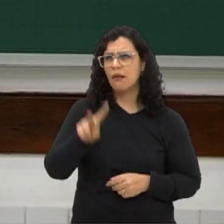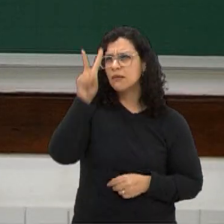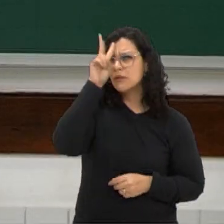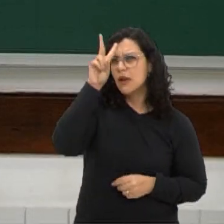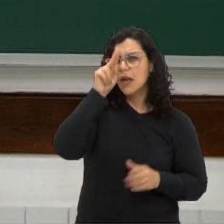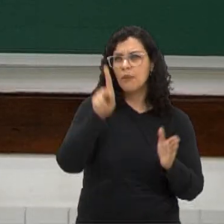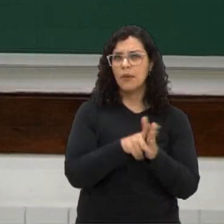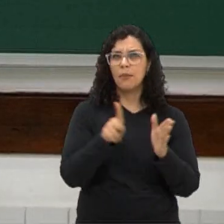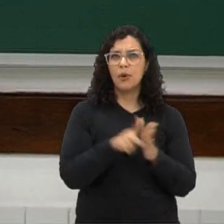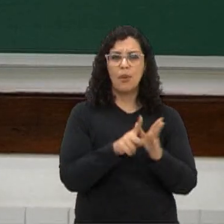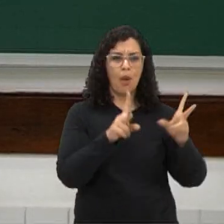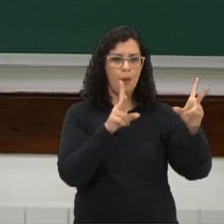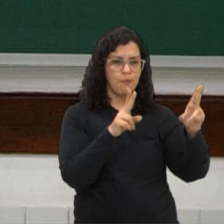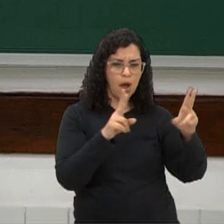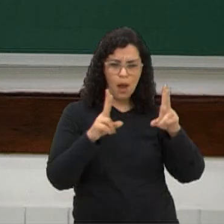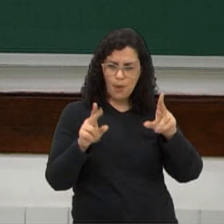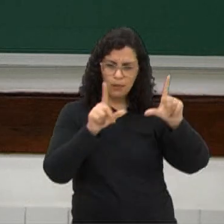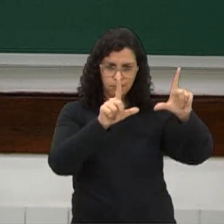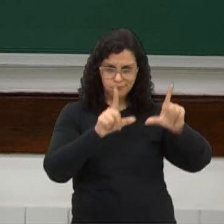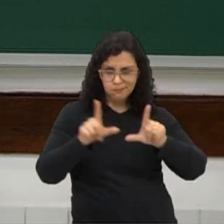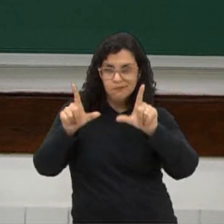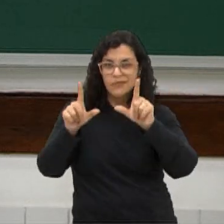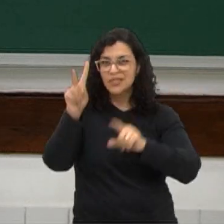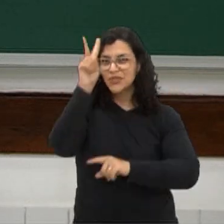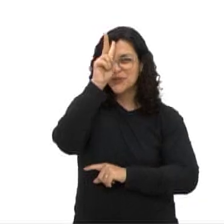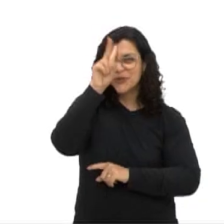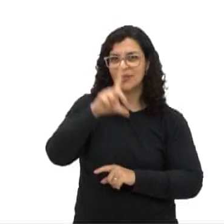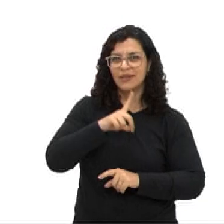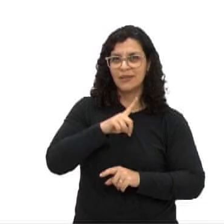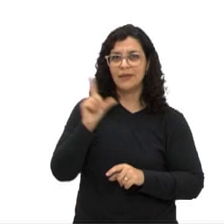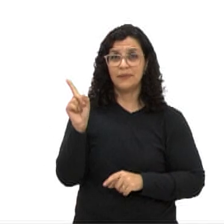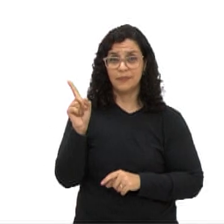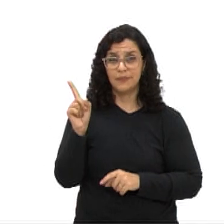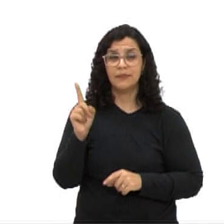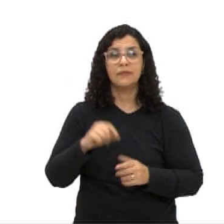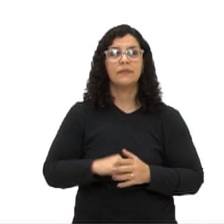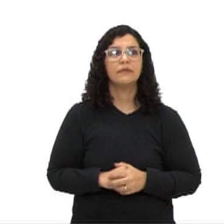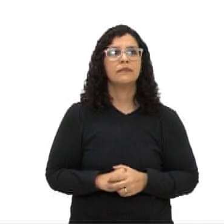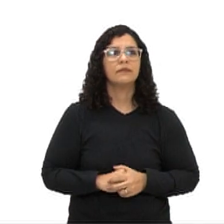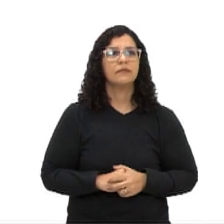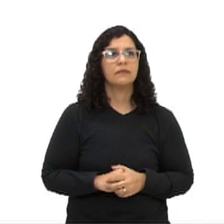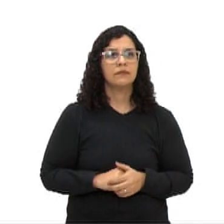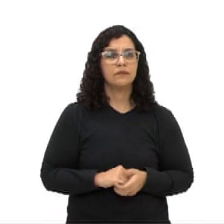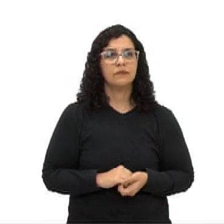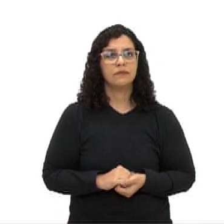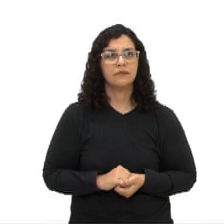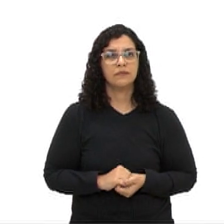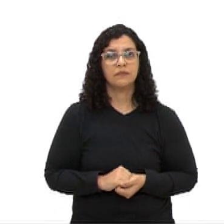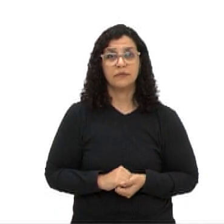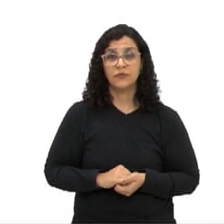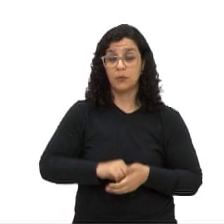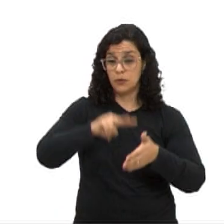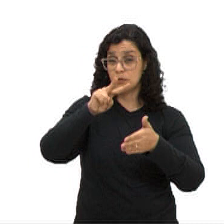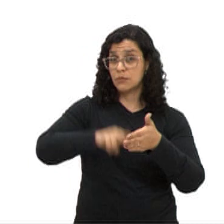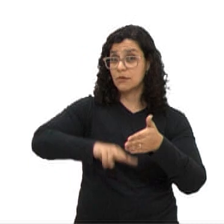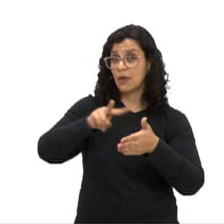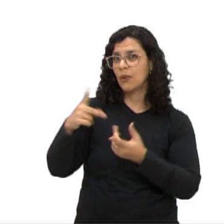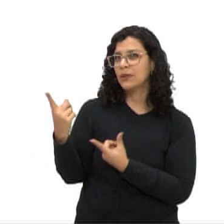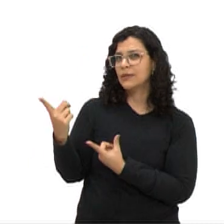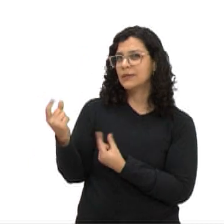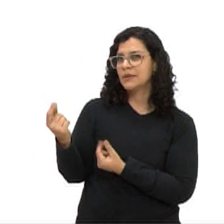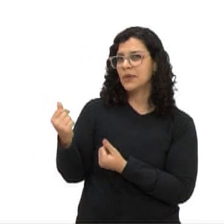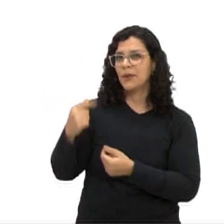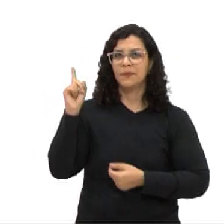se lembra das histórias em quadrinhos? As historietas ou cómics são uma combinação de textos com